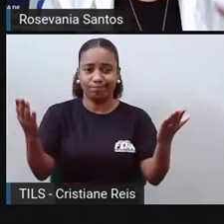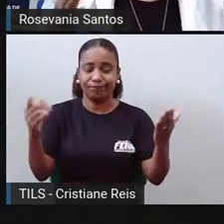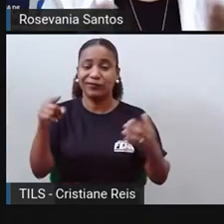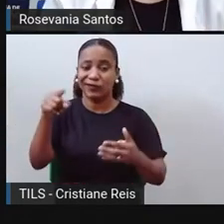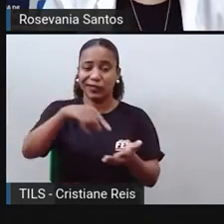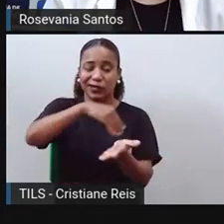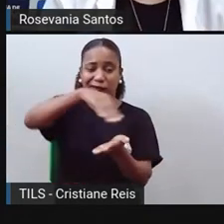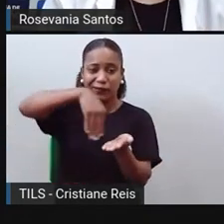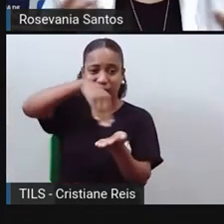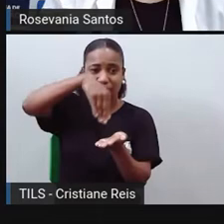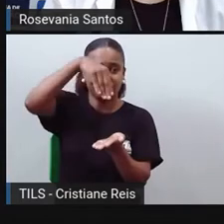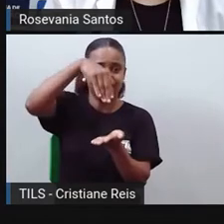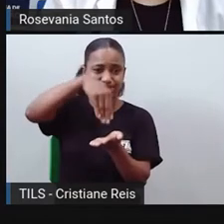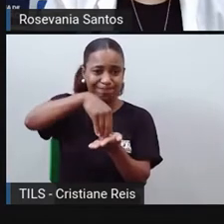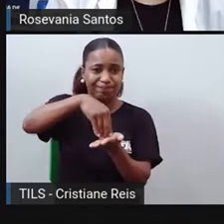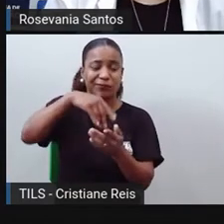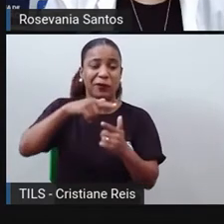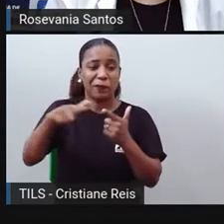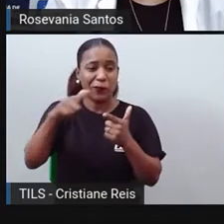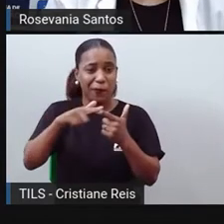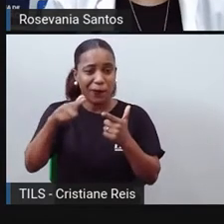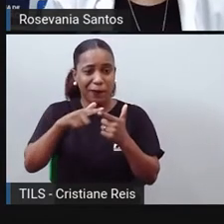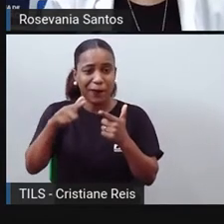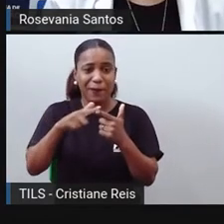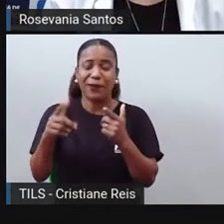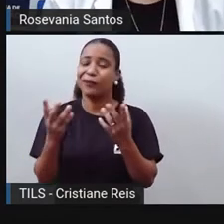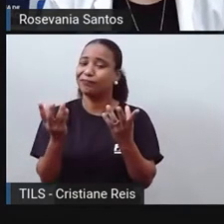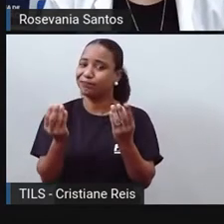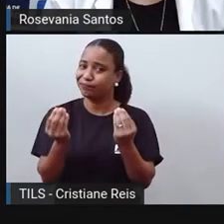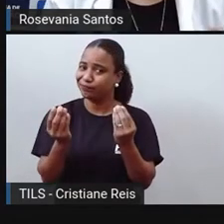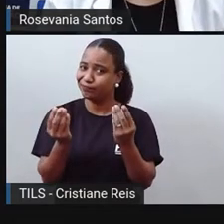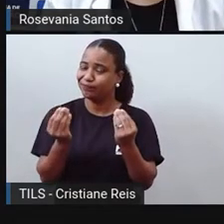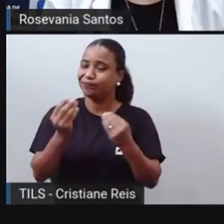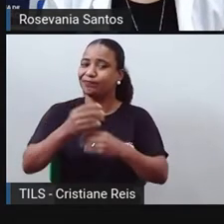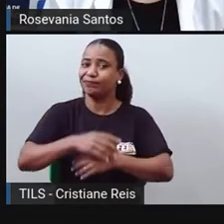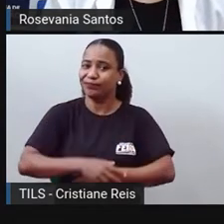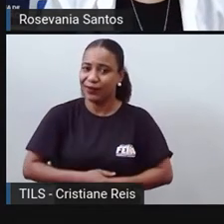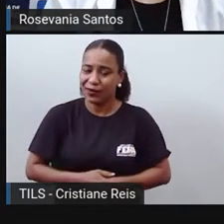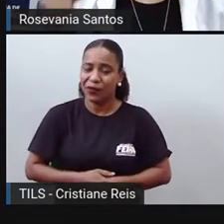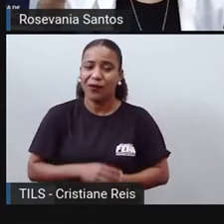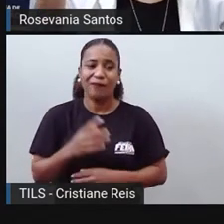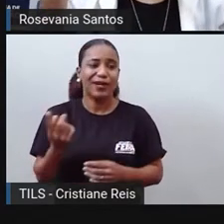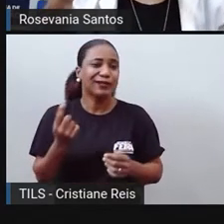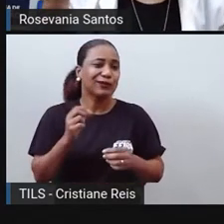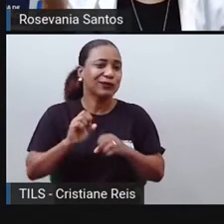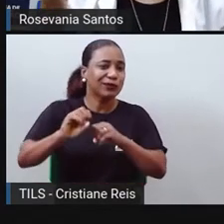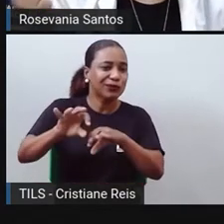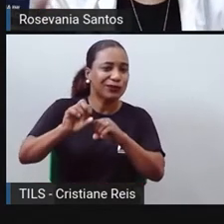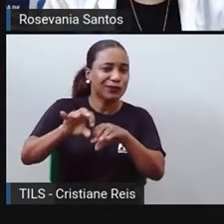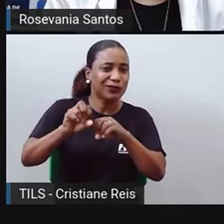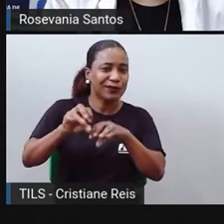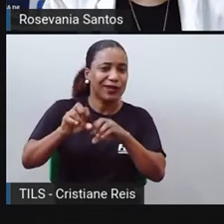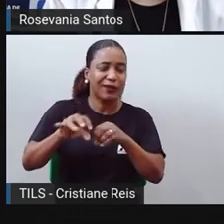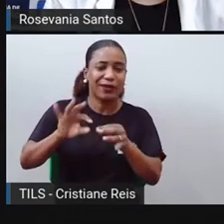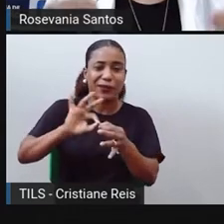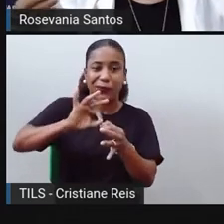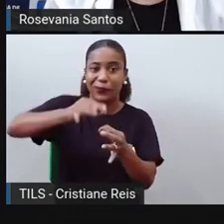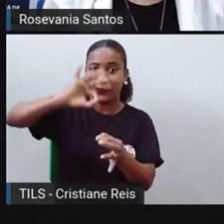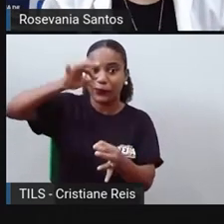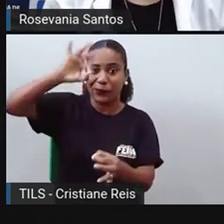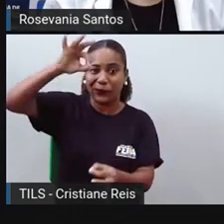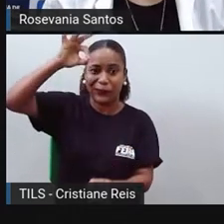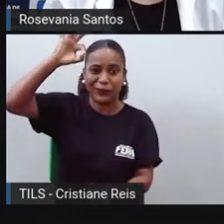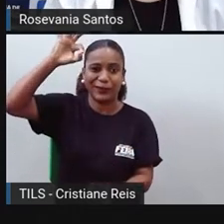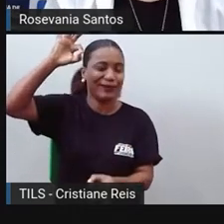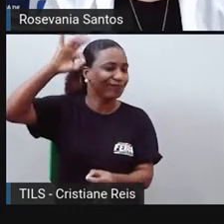Médio. É claro que numa aulazinha, né, gente, de 30 minutos, não dá para a gente falar algo que já está aí desde antes de Cristo. O que a gente